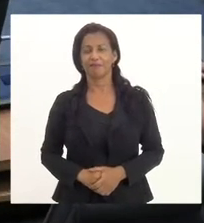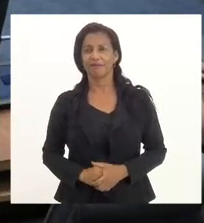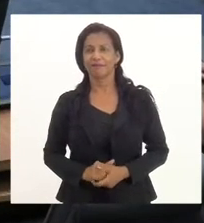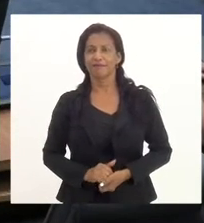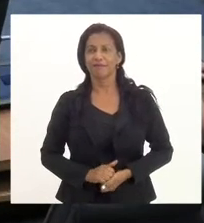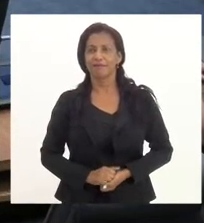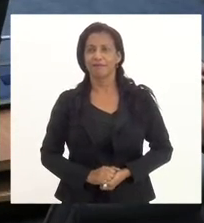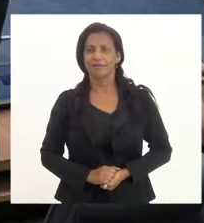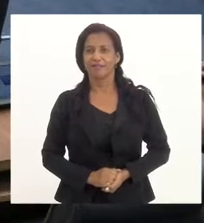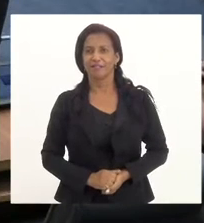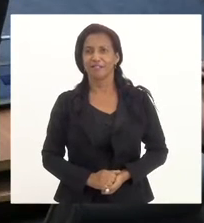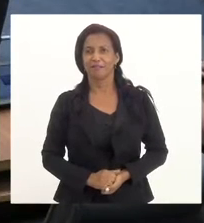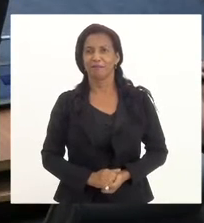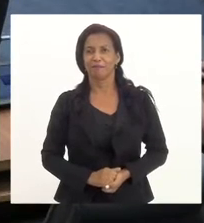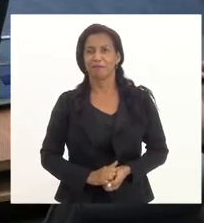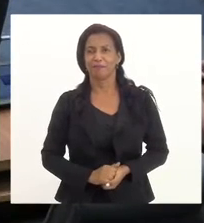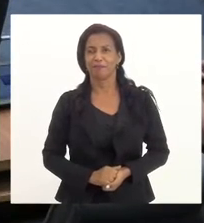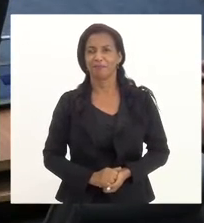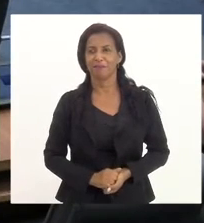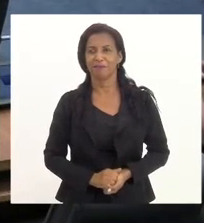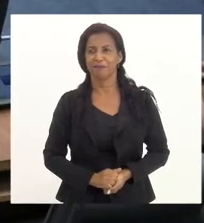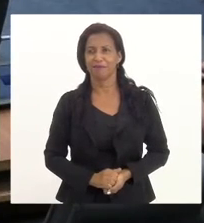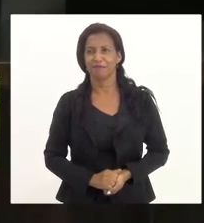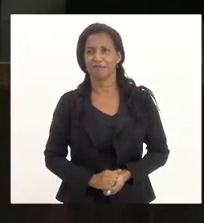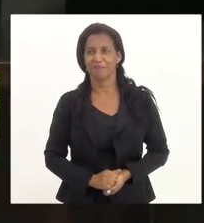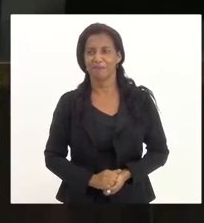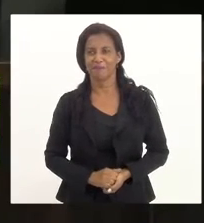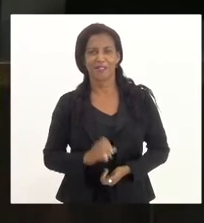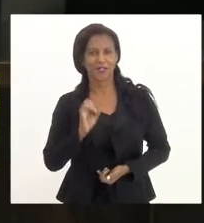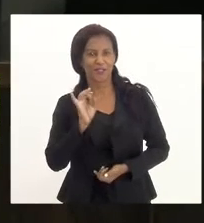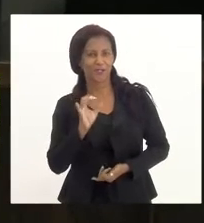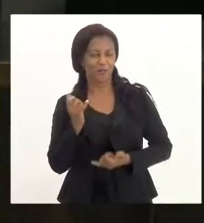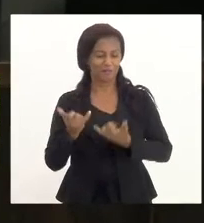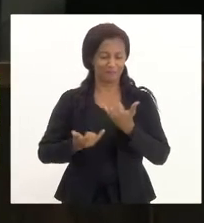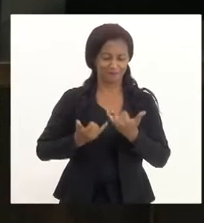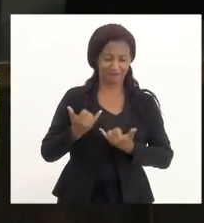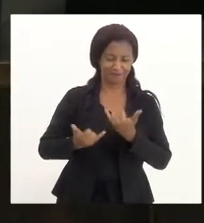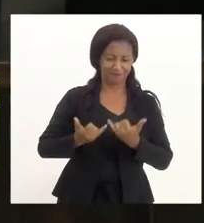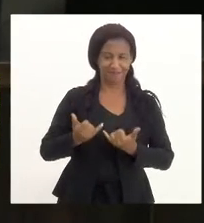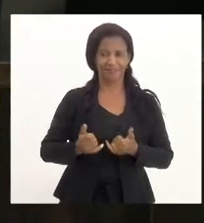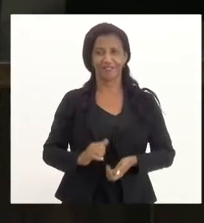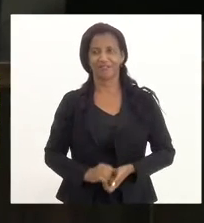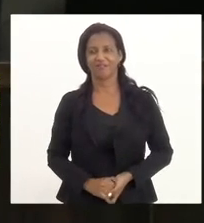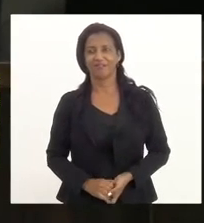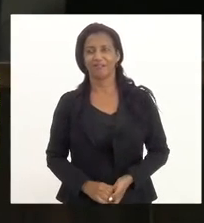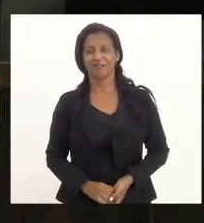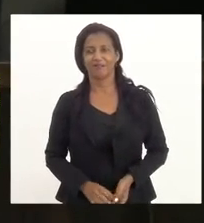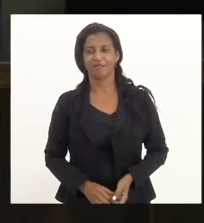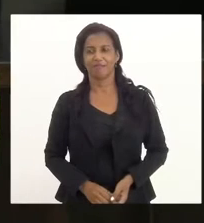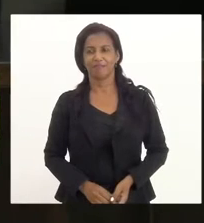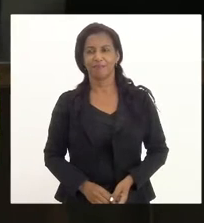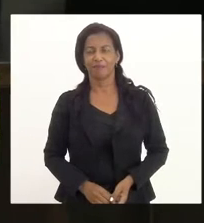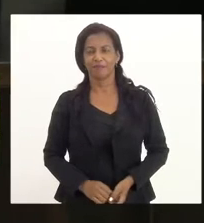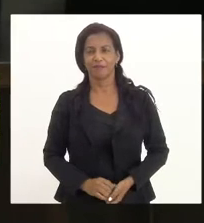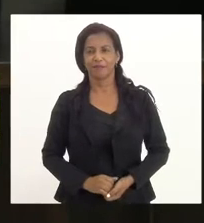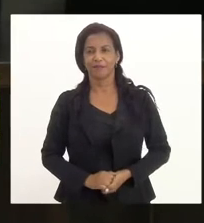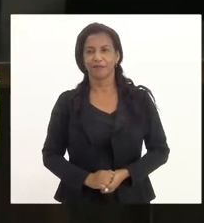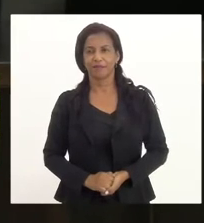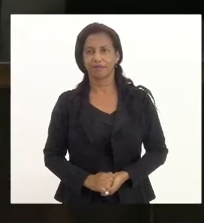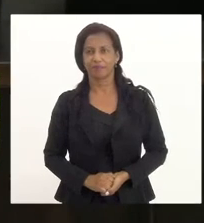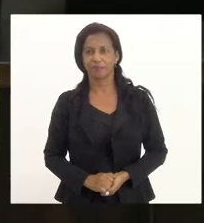E aí é mas é só para ter uma descontração tá bom